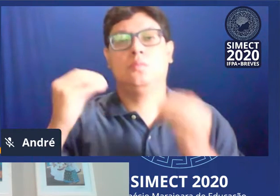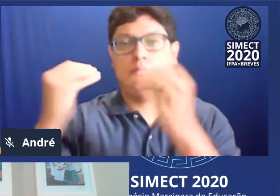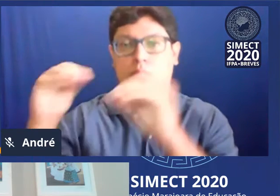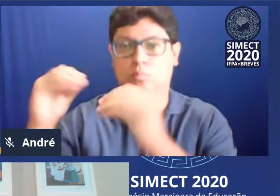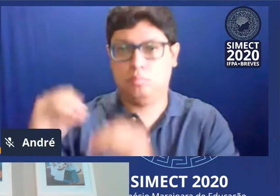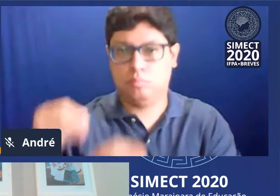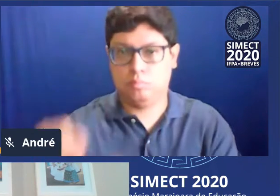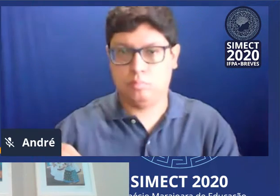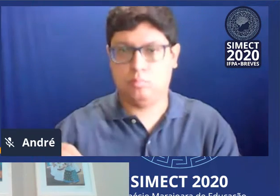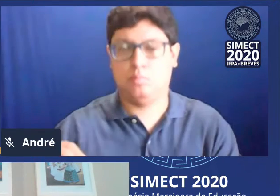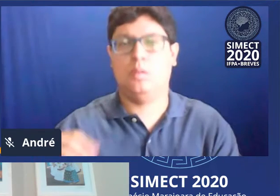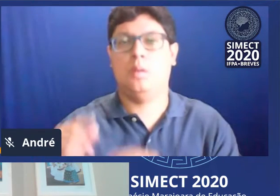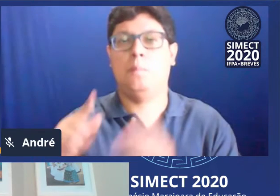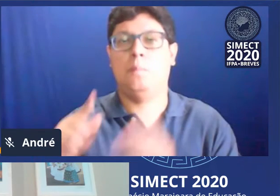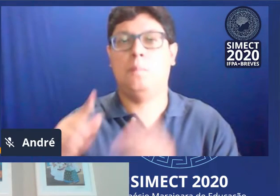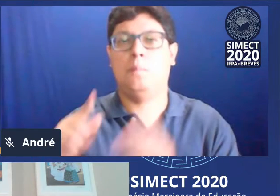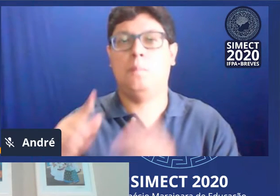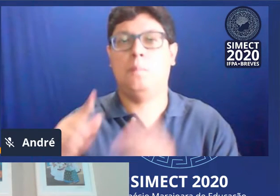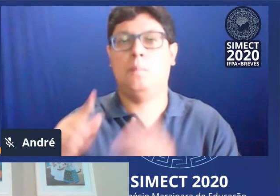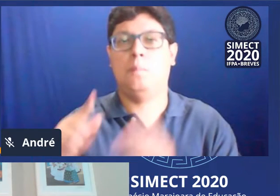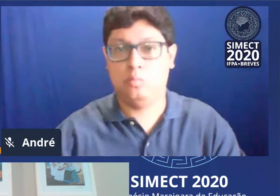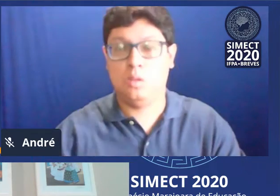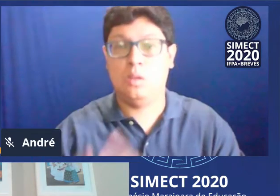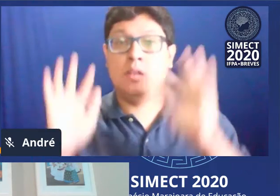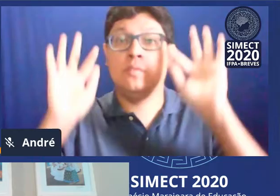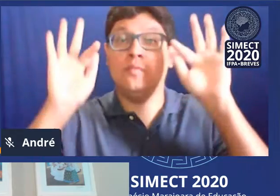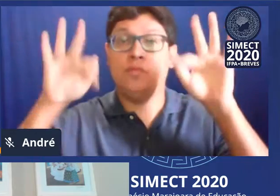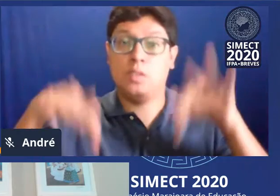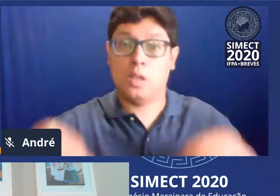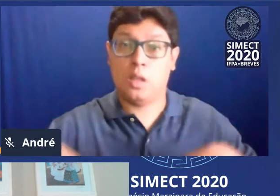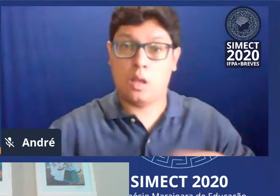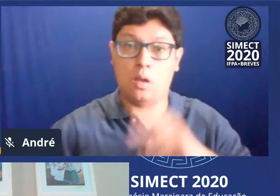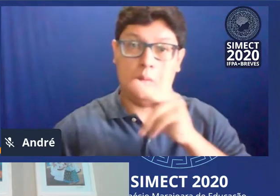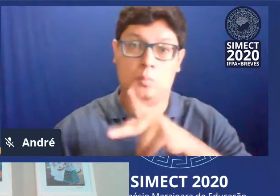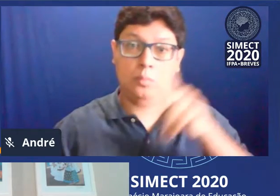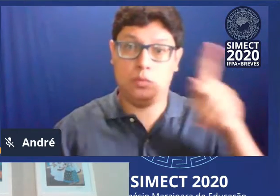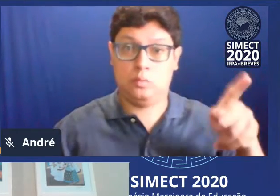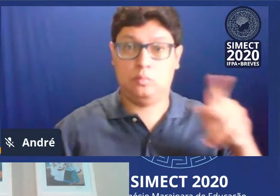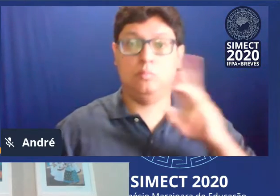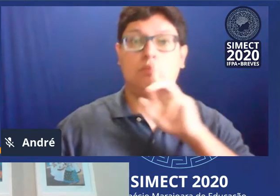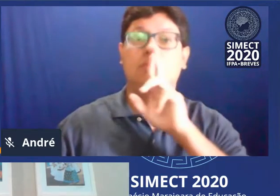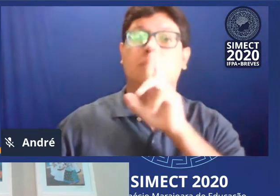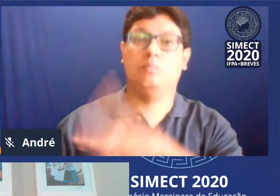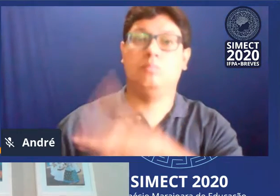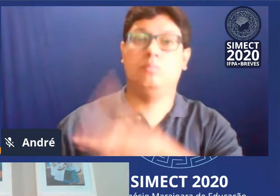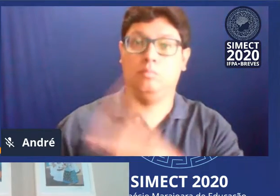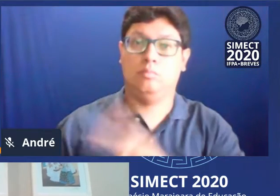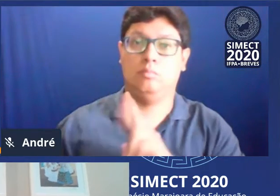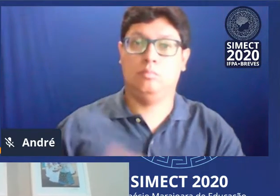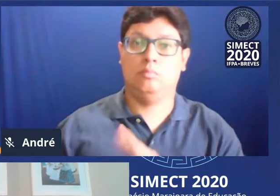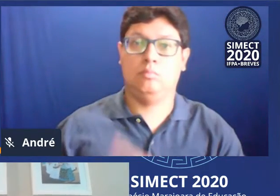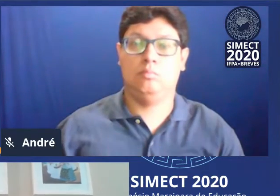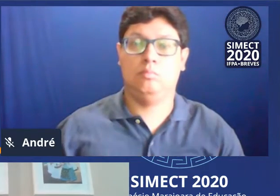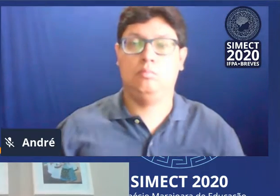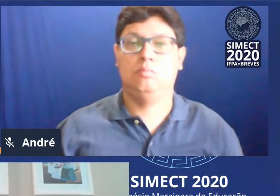respondidas pela professora Cristiana. A professora